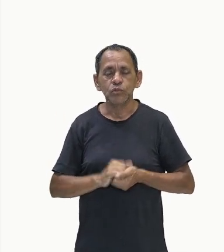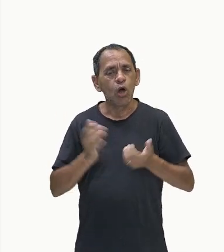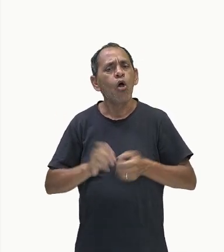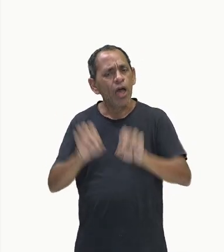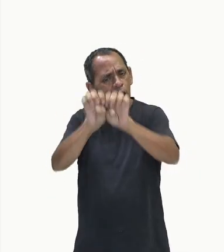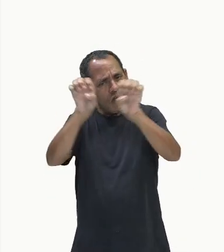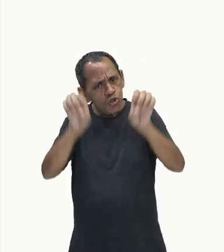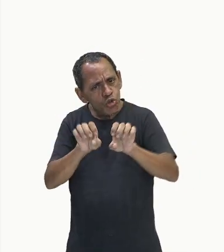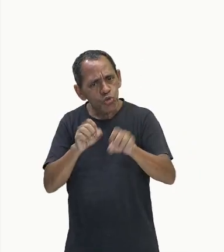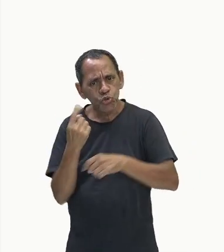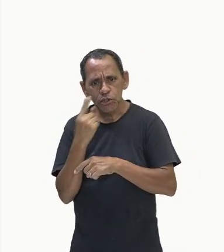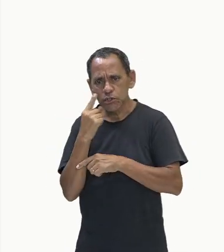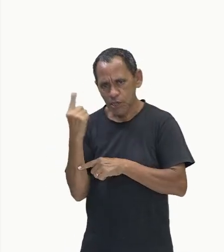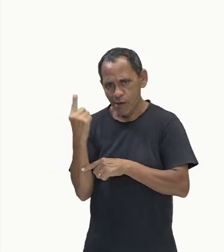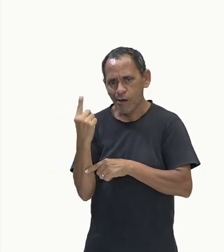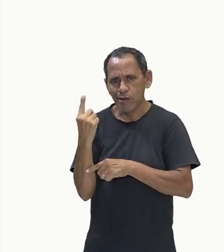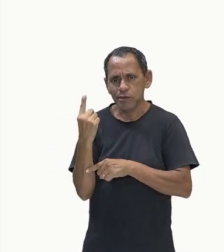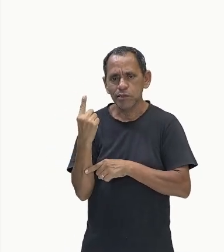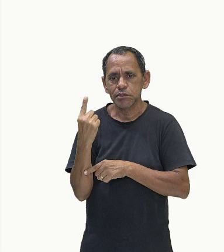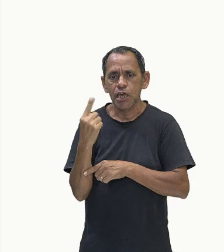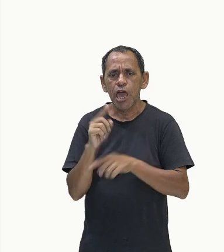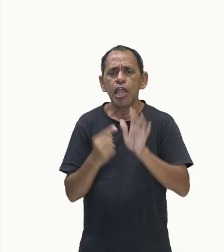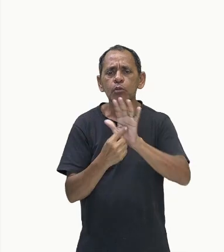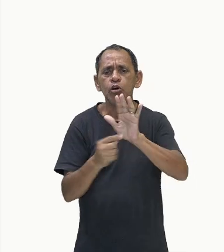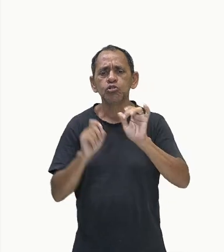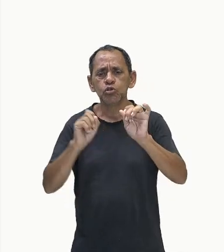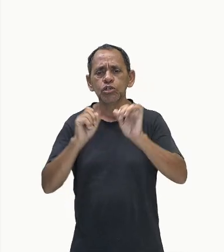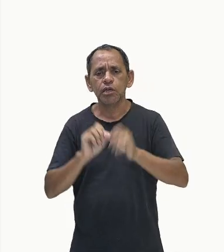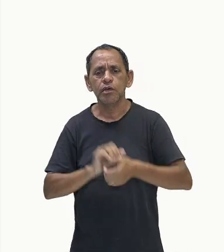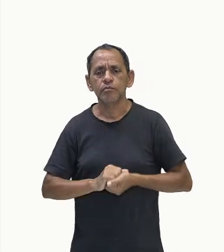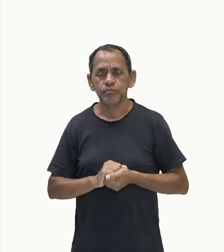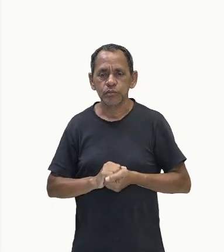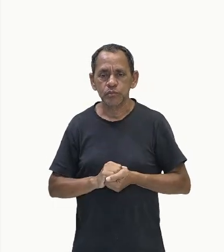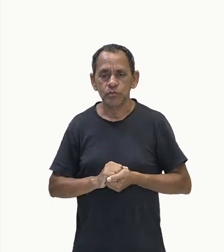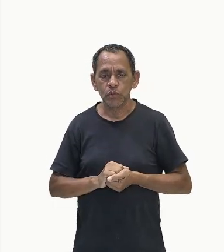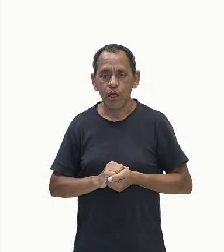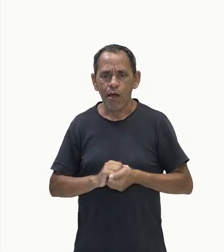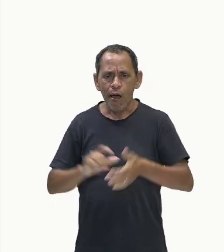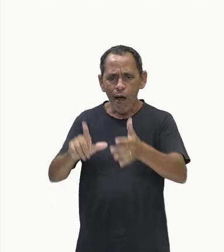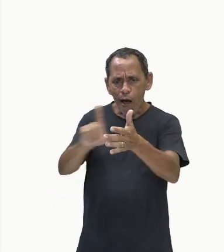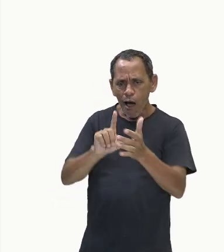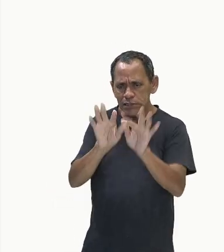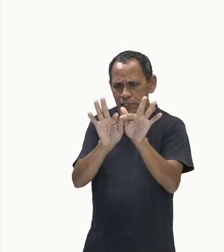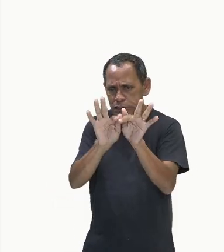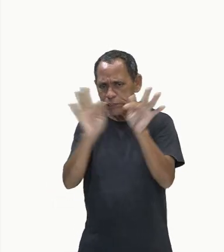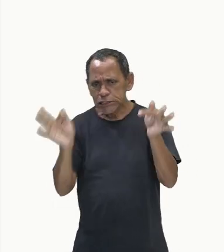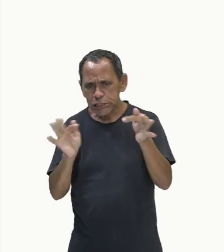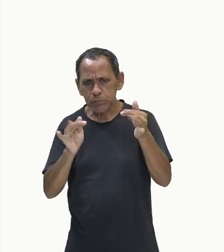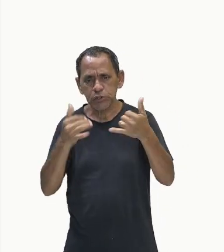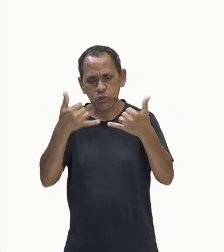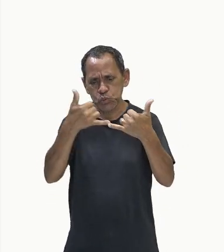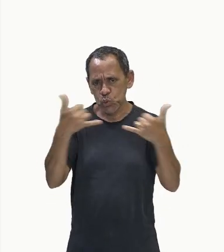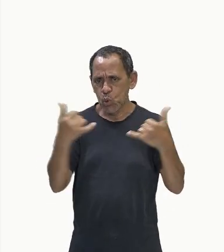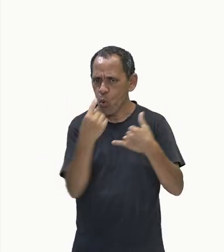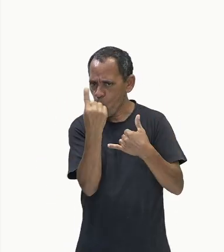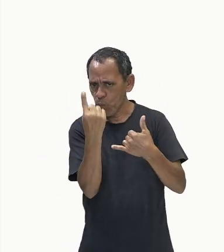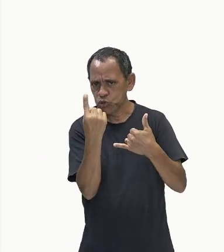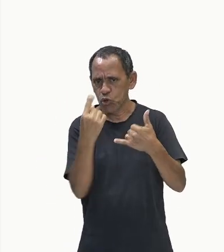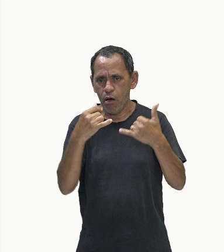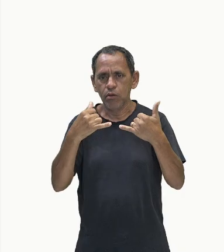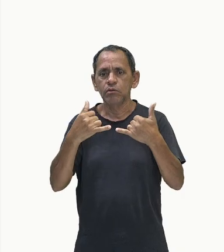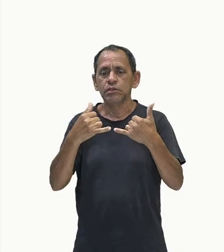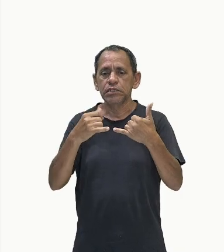estruturas, ó, vejam aqui, elas estão presentes ao longo desses DNAs, aí eles vão